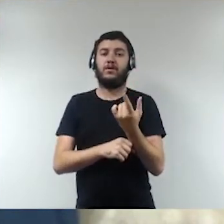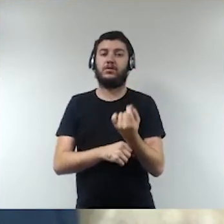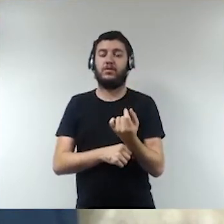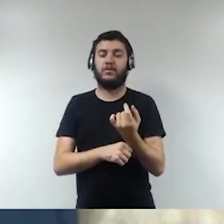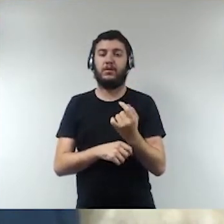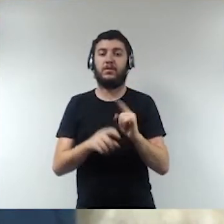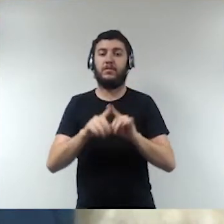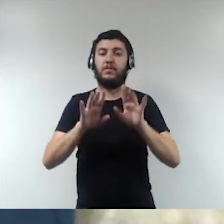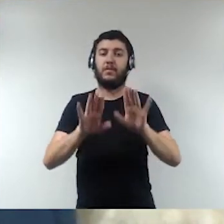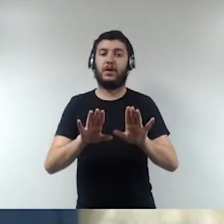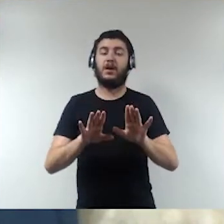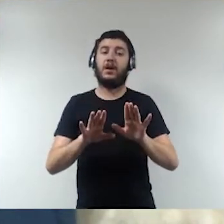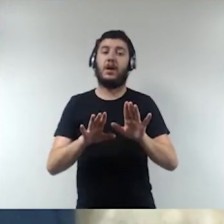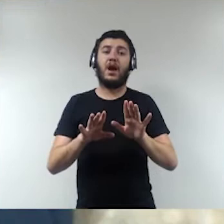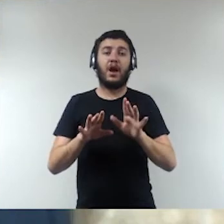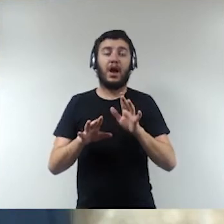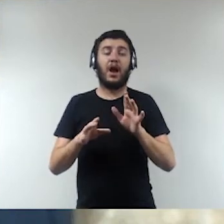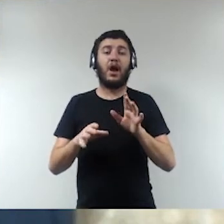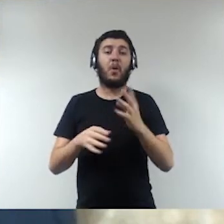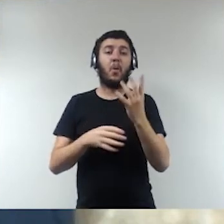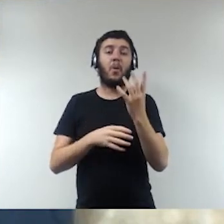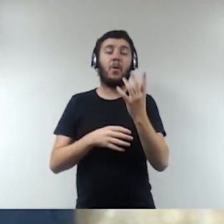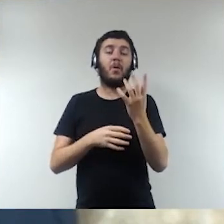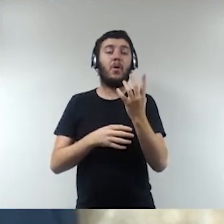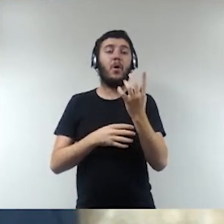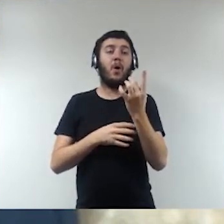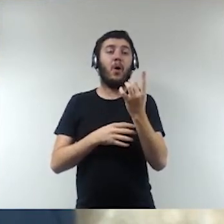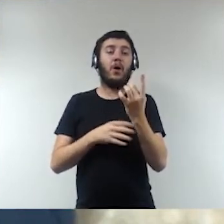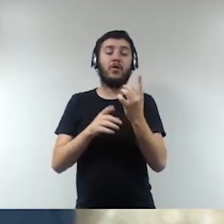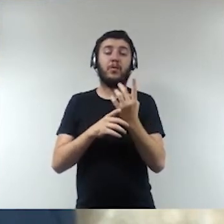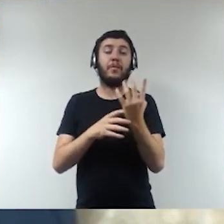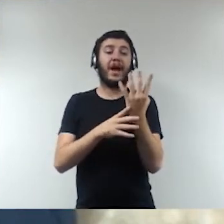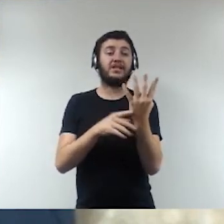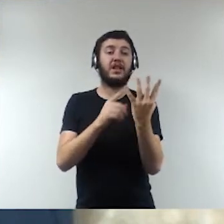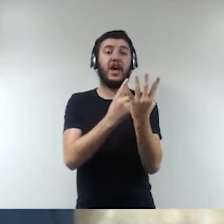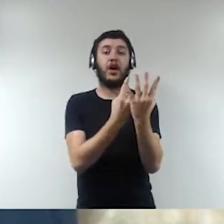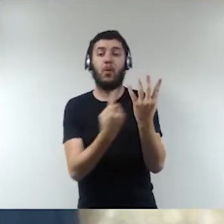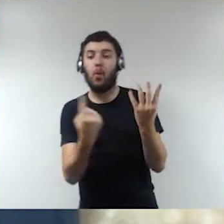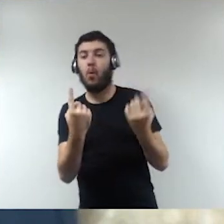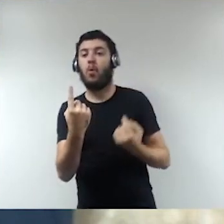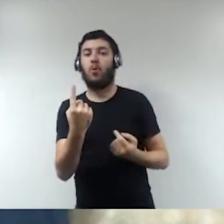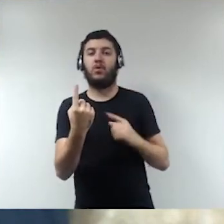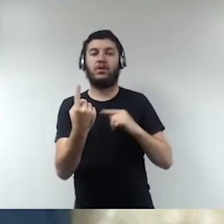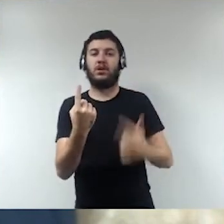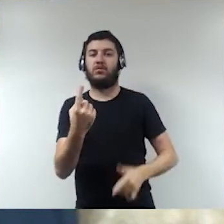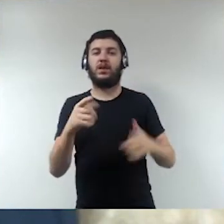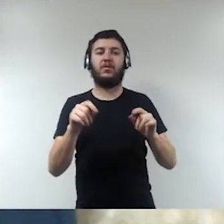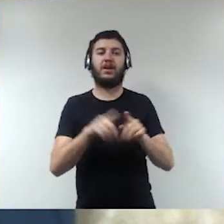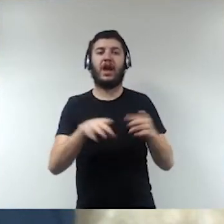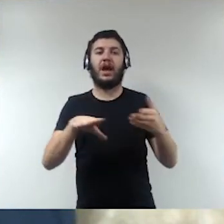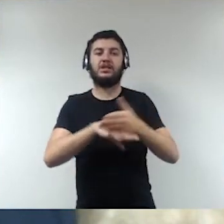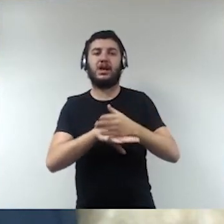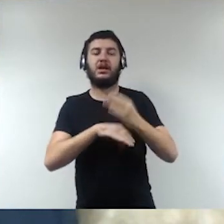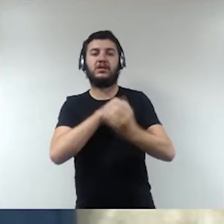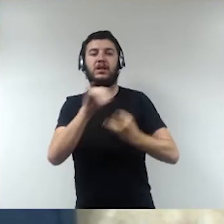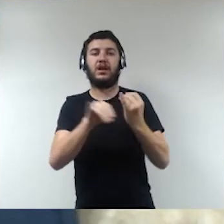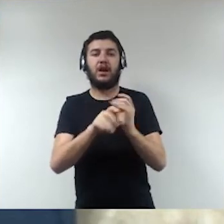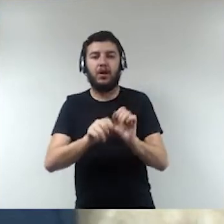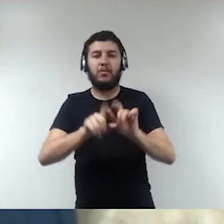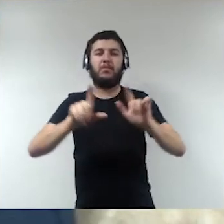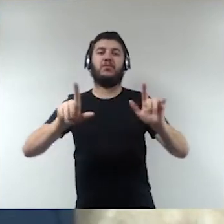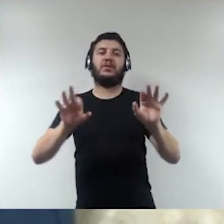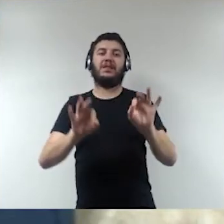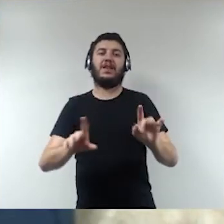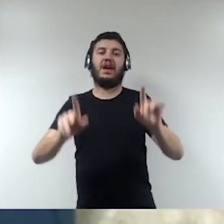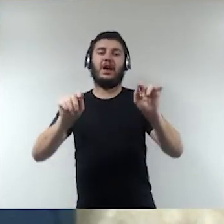brasileiros não tem acesso à internet. 25% dos brasileiros não têm acesso à internet. A gente não